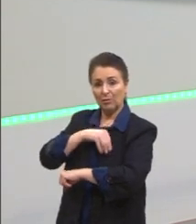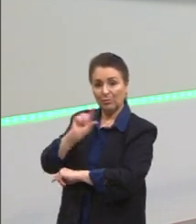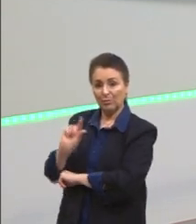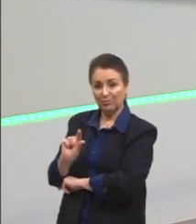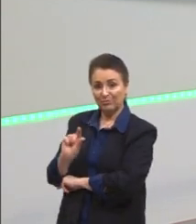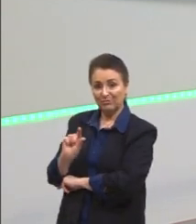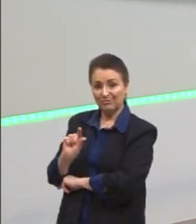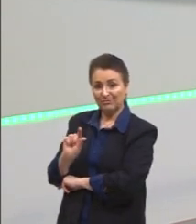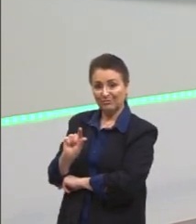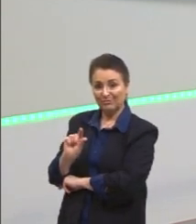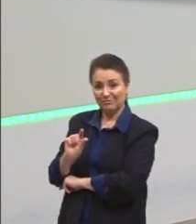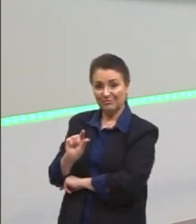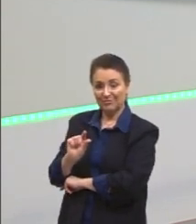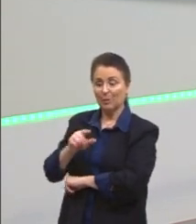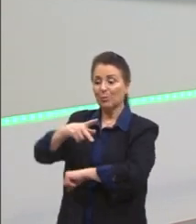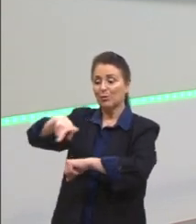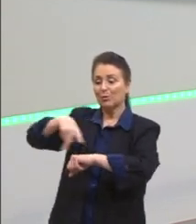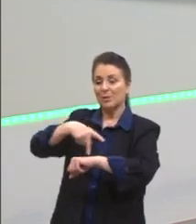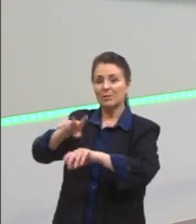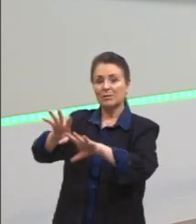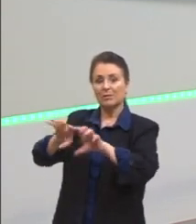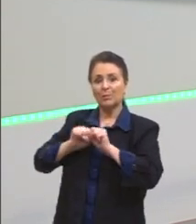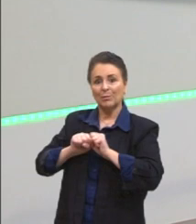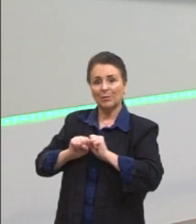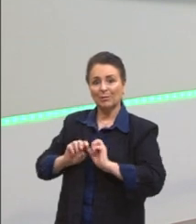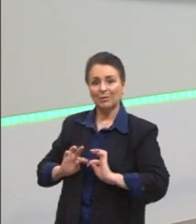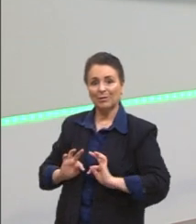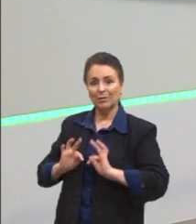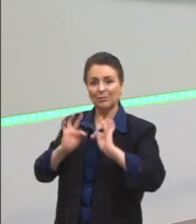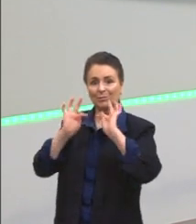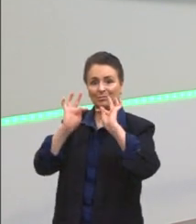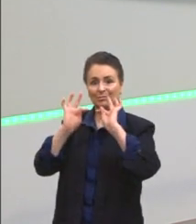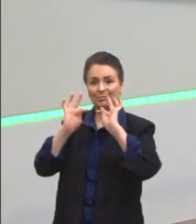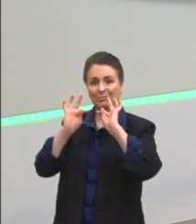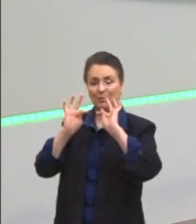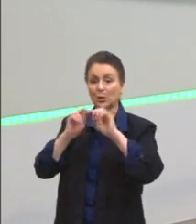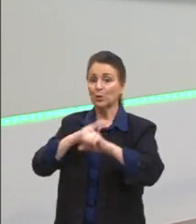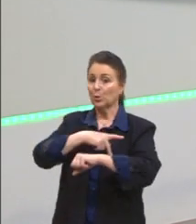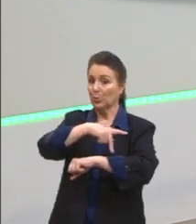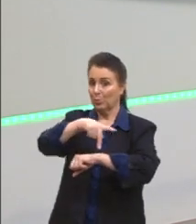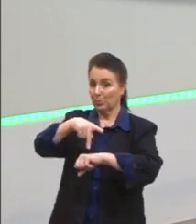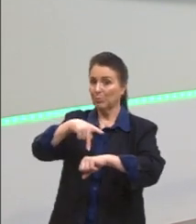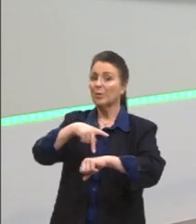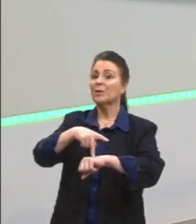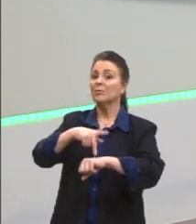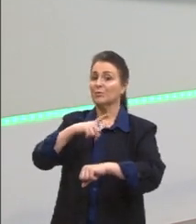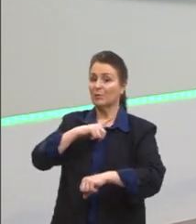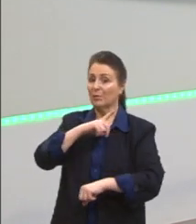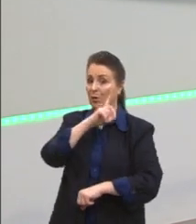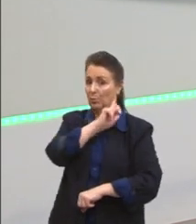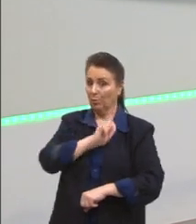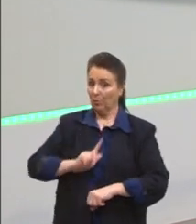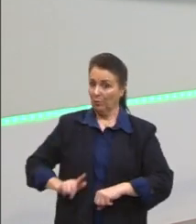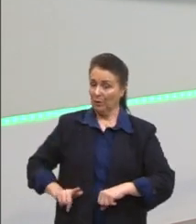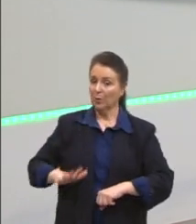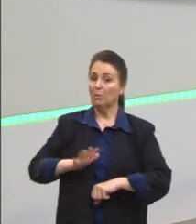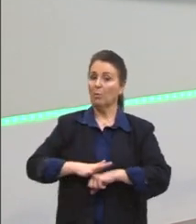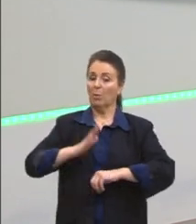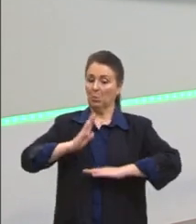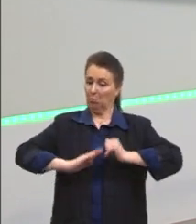vão se apropriar dessa tecnologia E aí esses países que tiveram o governo mais dinâmicos